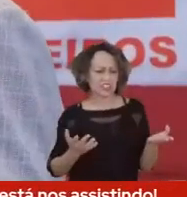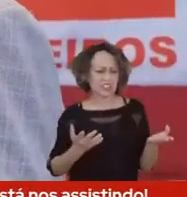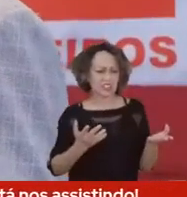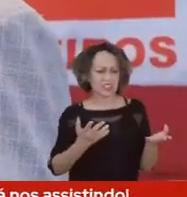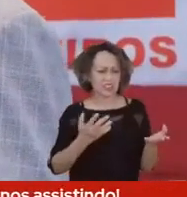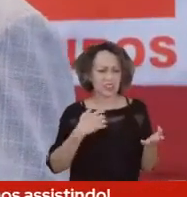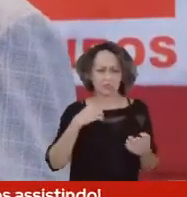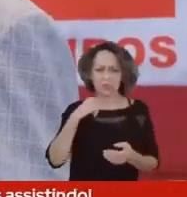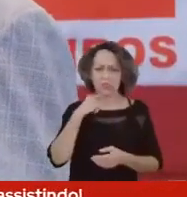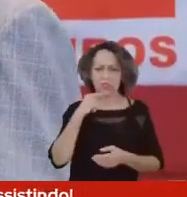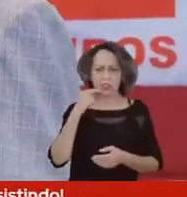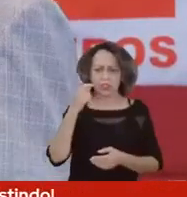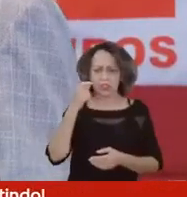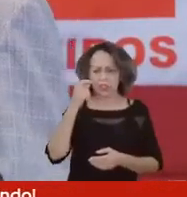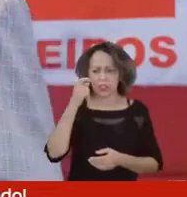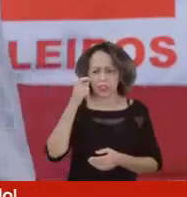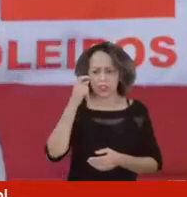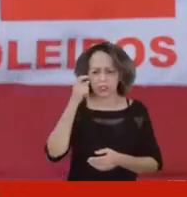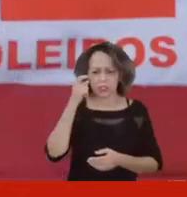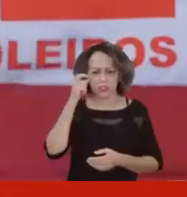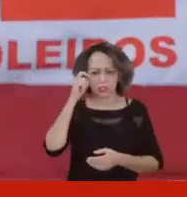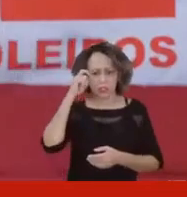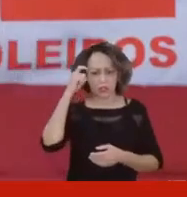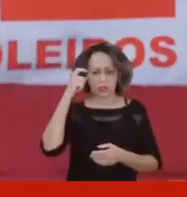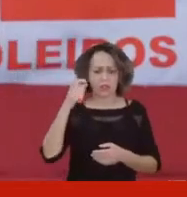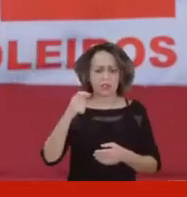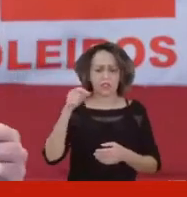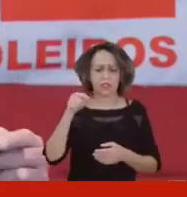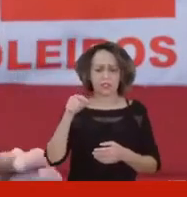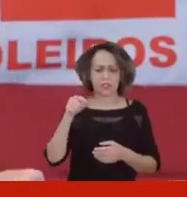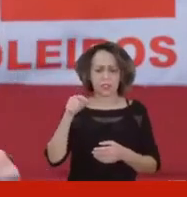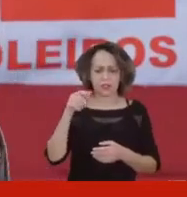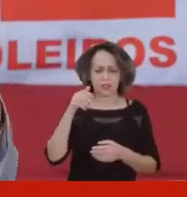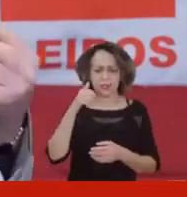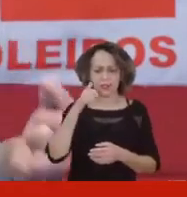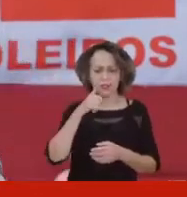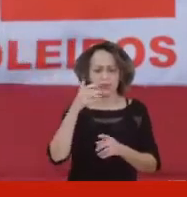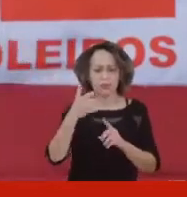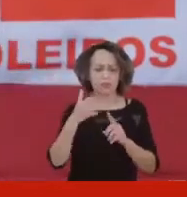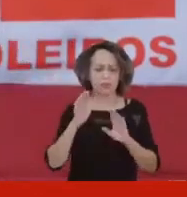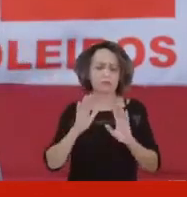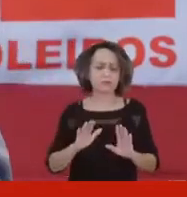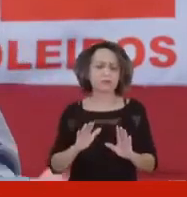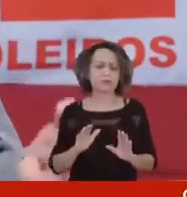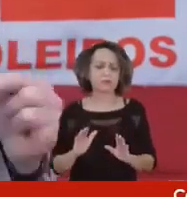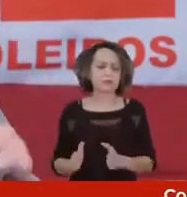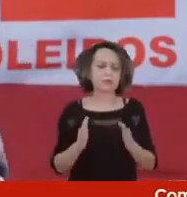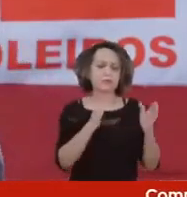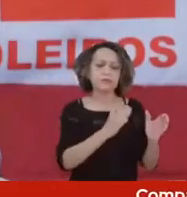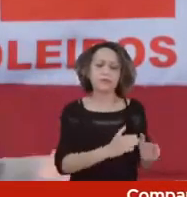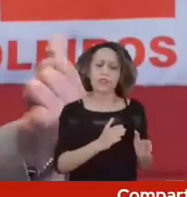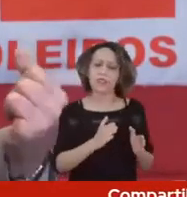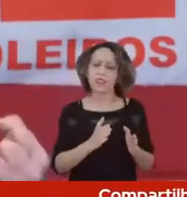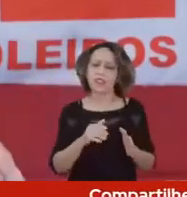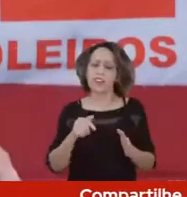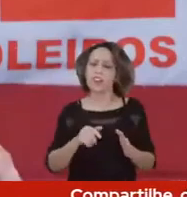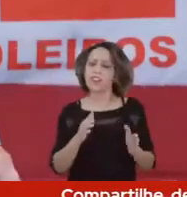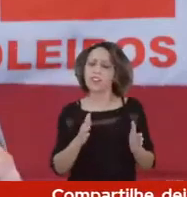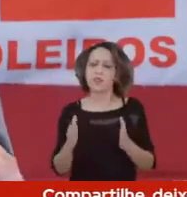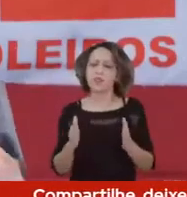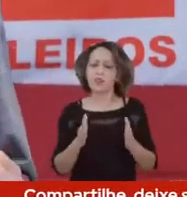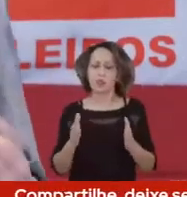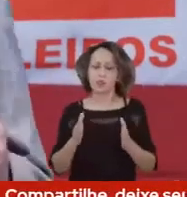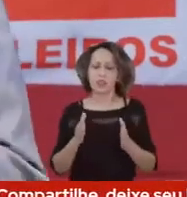E nesse momento histórico que nós estamos vivendo, é que foi contada uma narrativa para a sociedade brasileira contra